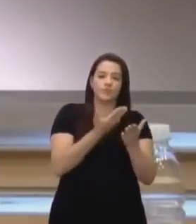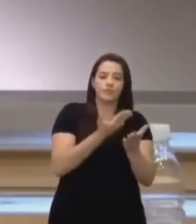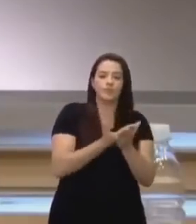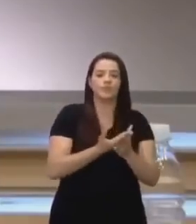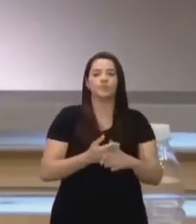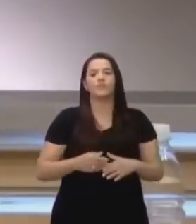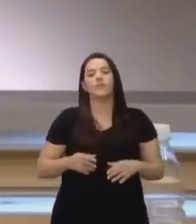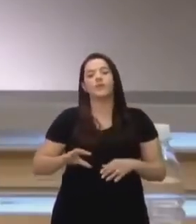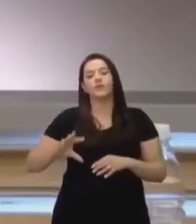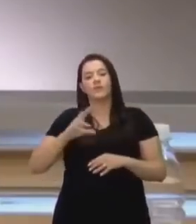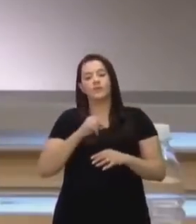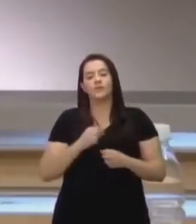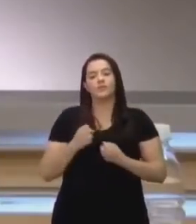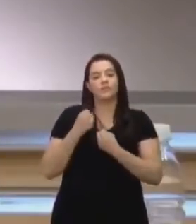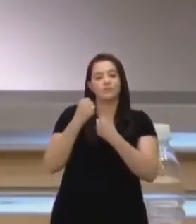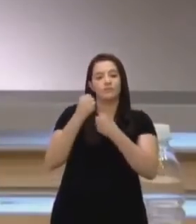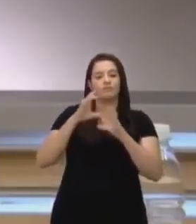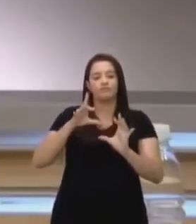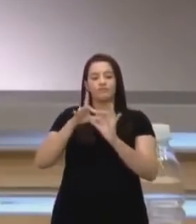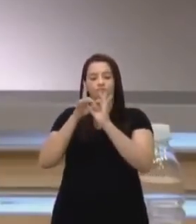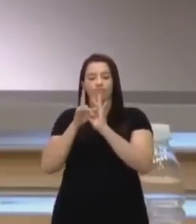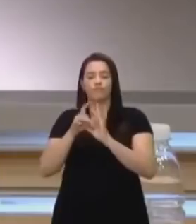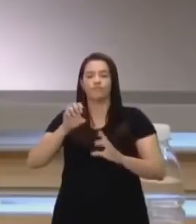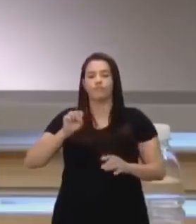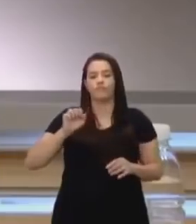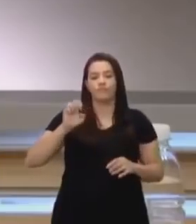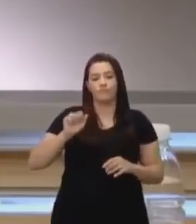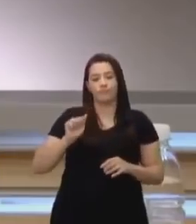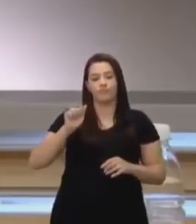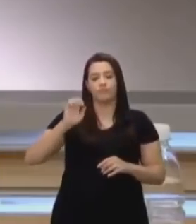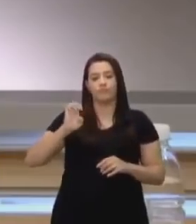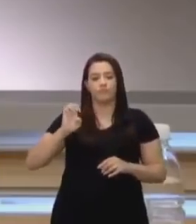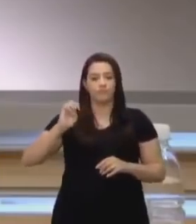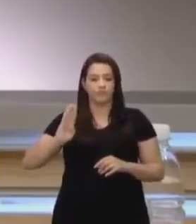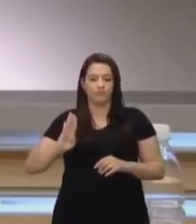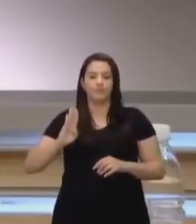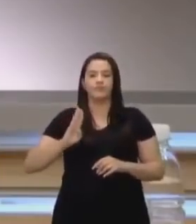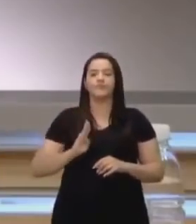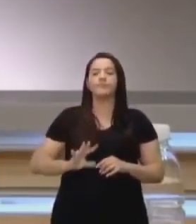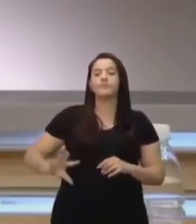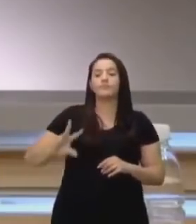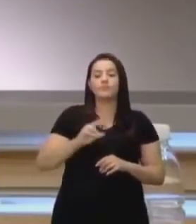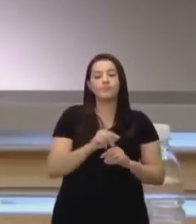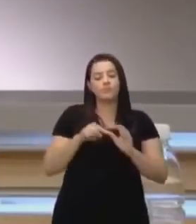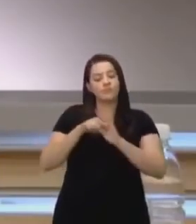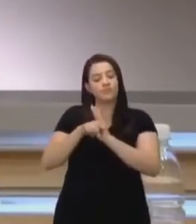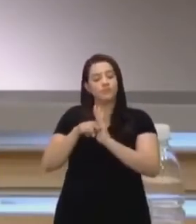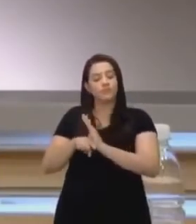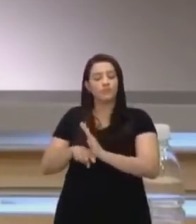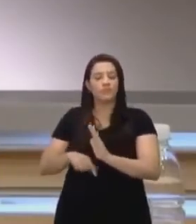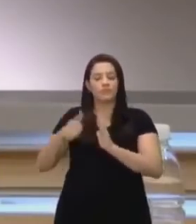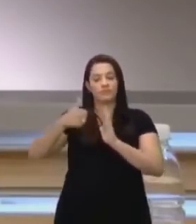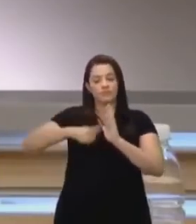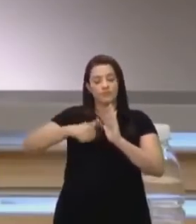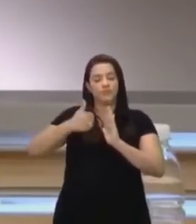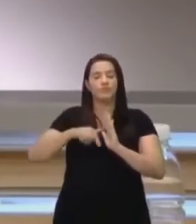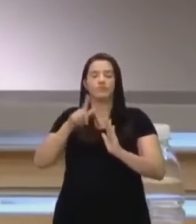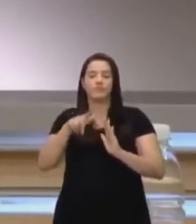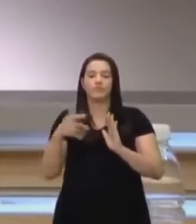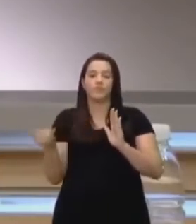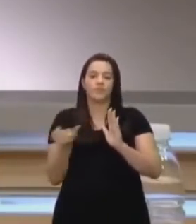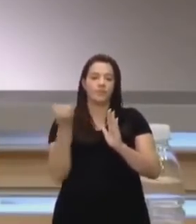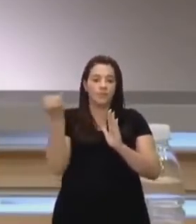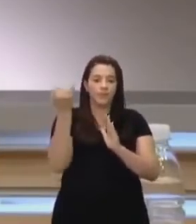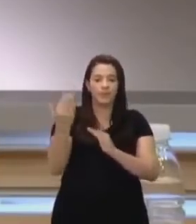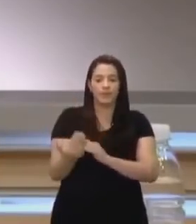para fortalecer essa mobilização do SAEB. Esses indicadores dessa avaliação são muito importantes